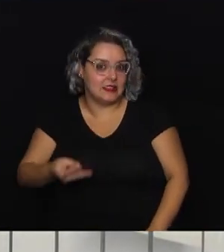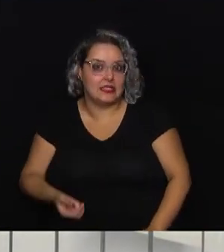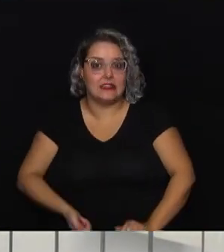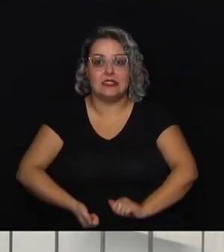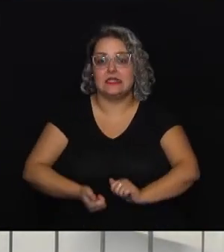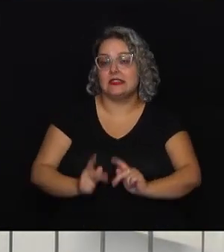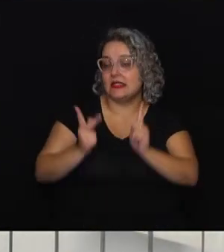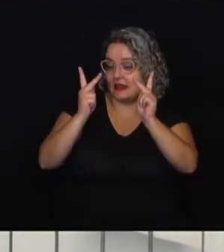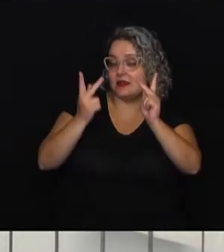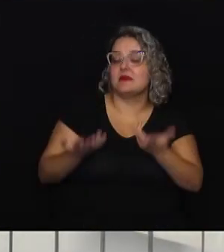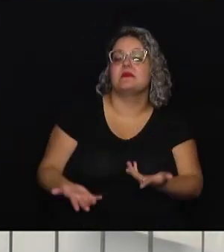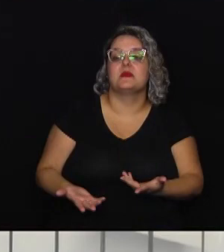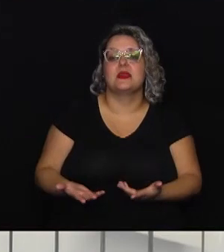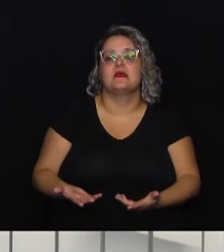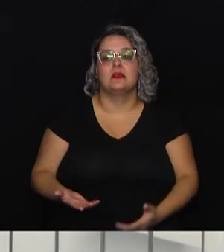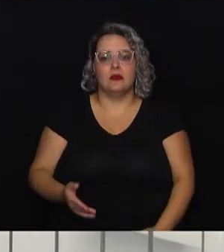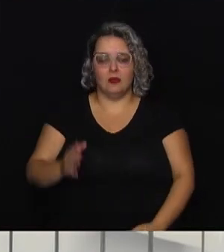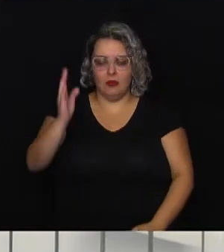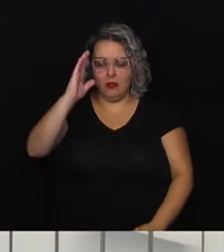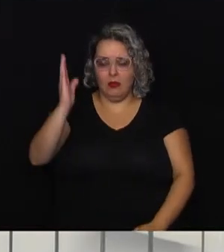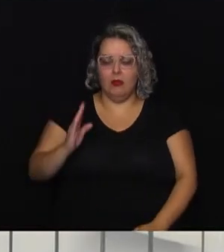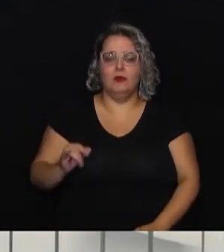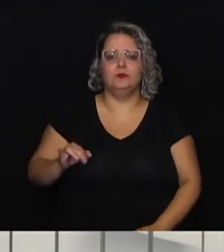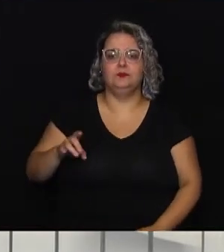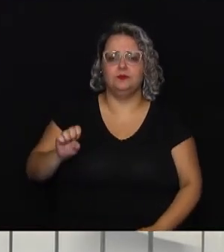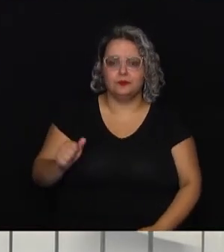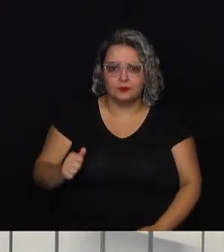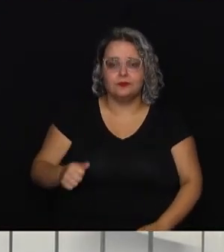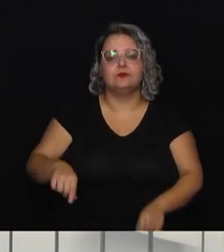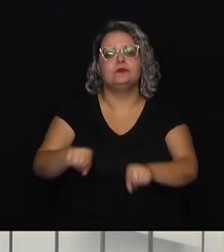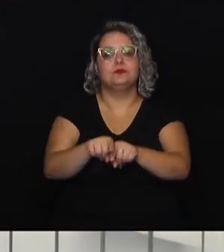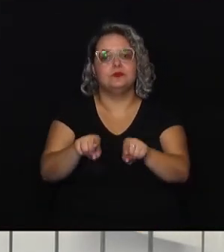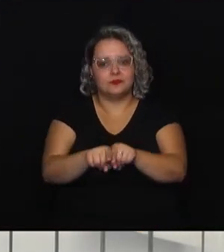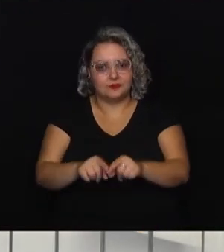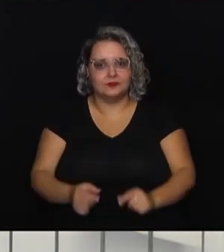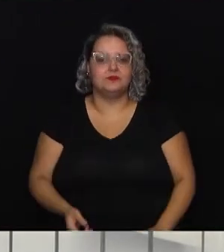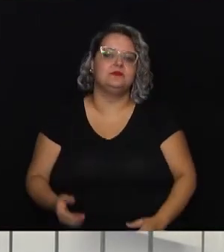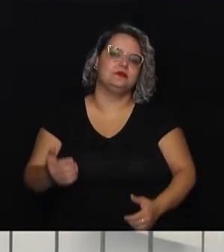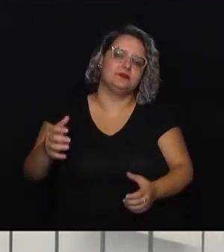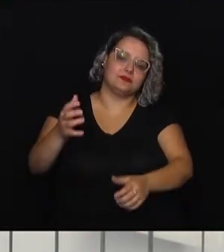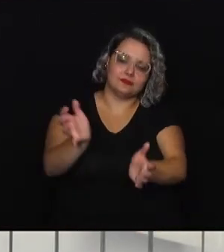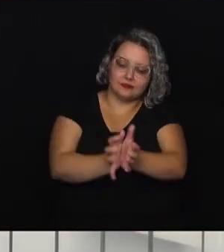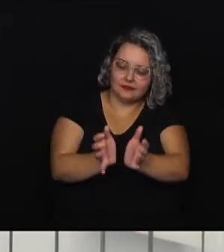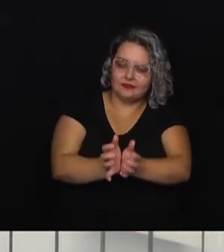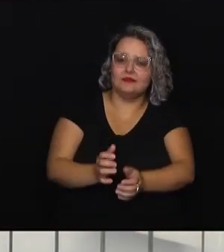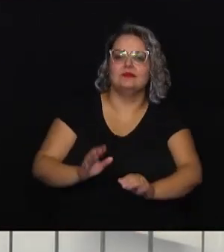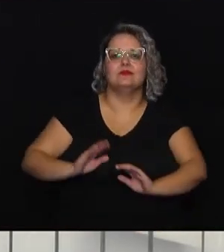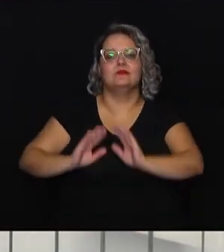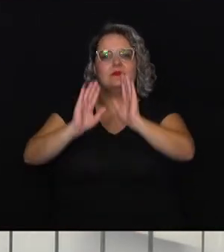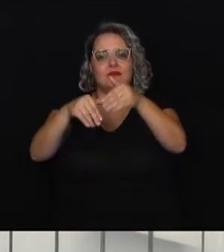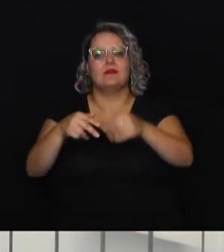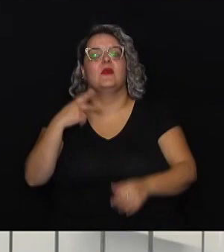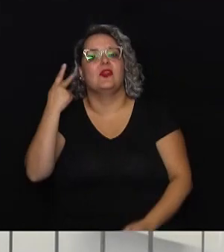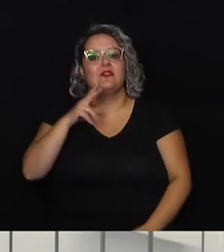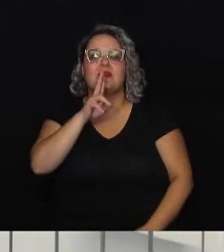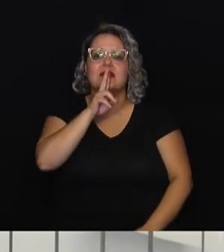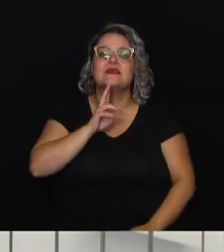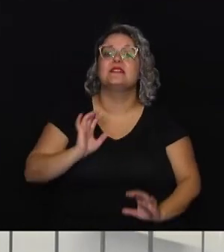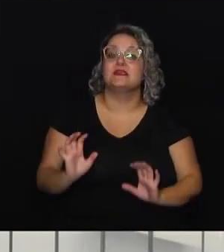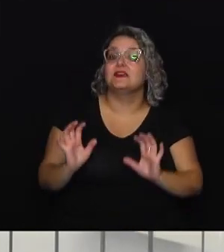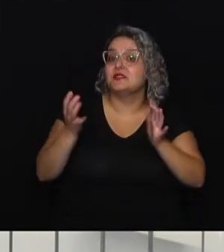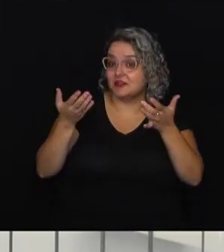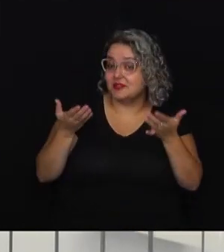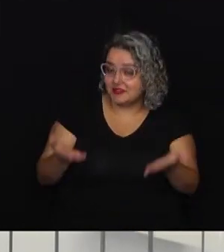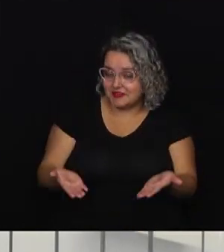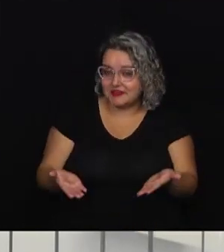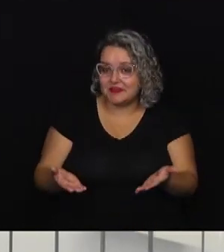Isa, que é atleta da equipe também, ao vereador Nelson Osseri, representando a Câmara de Campinas neste evento. Então,